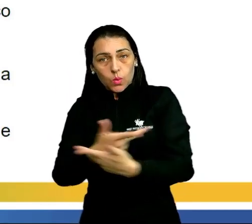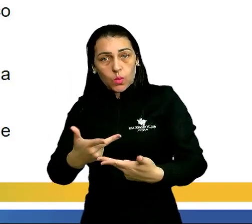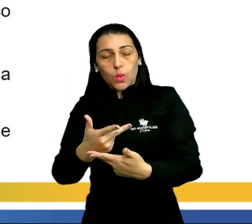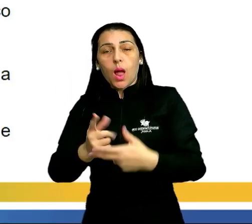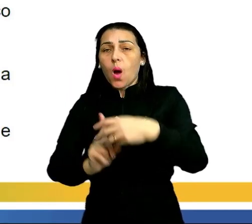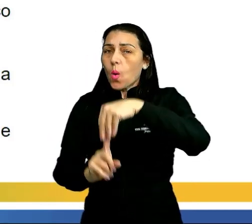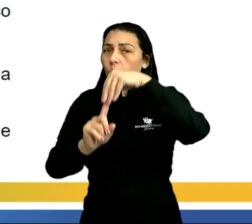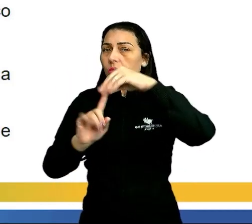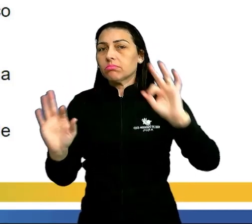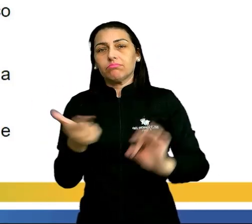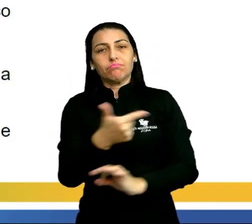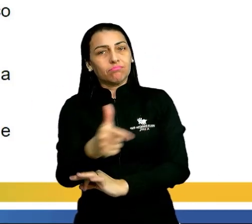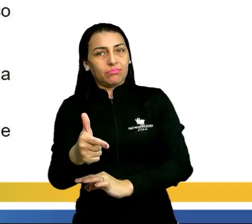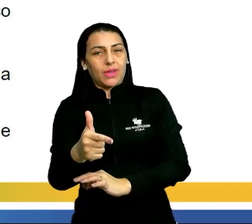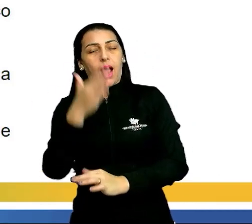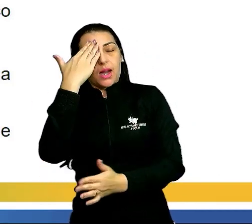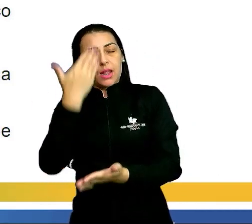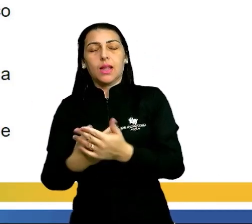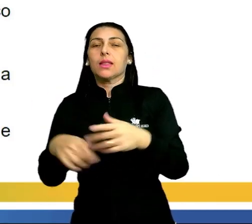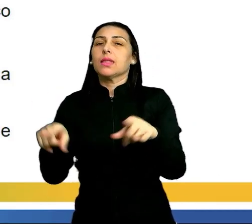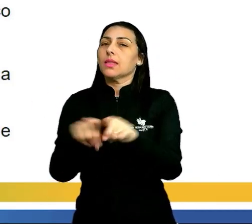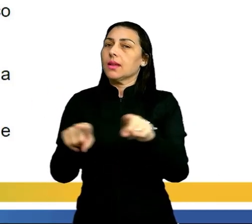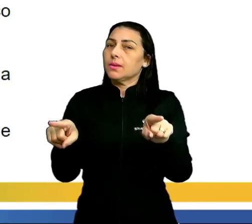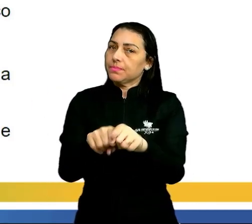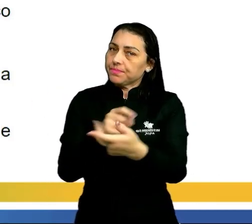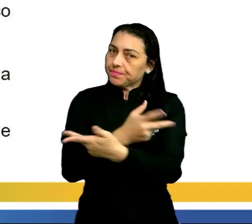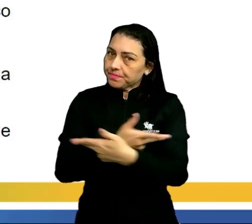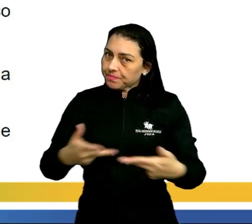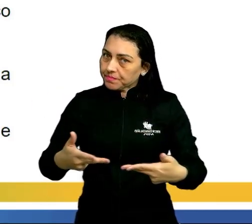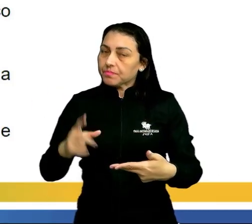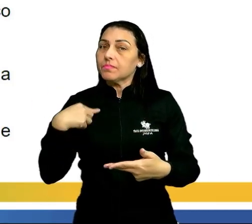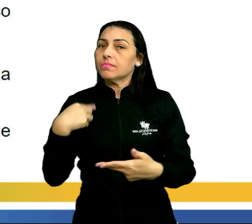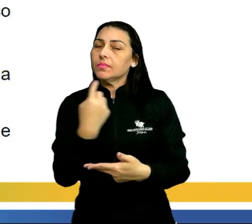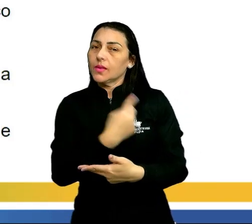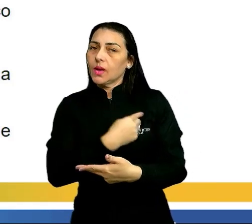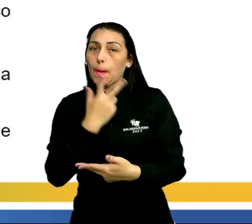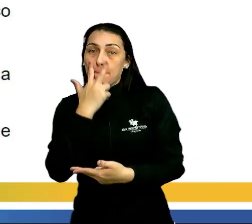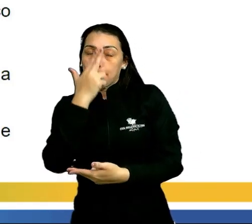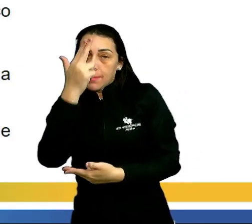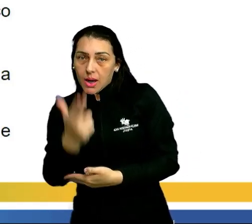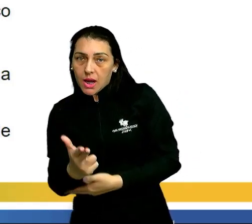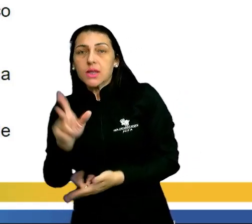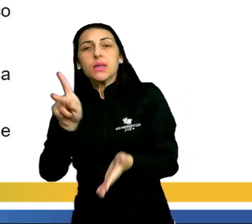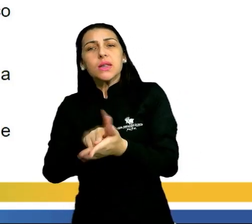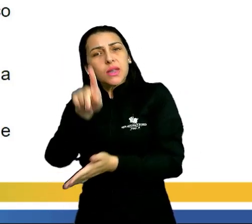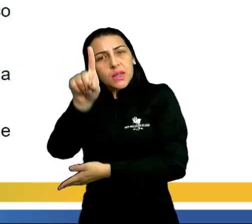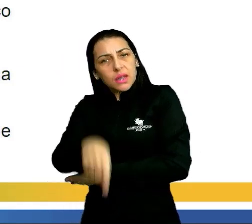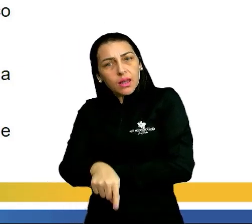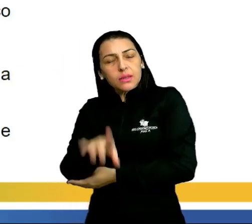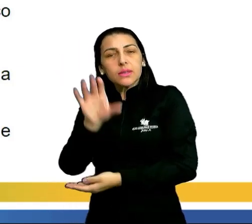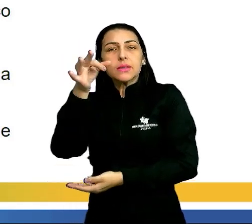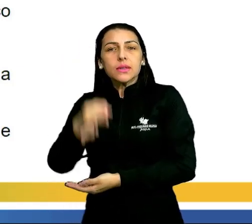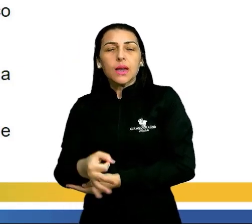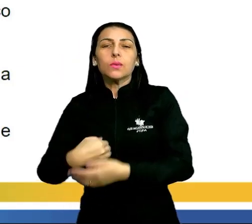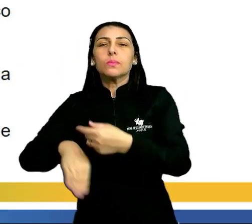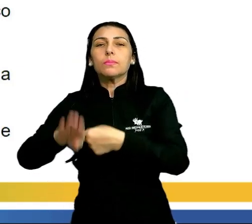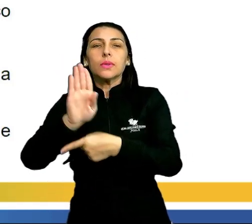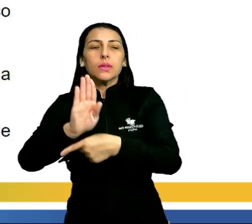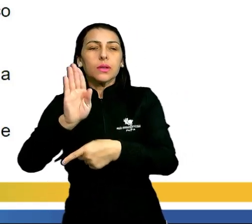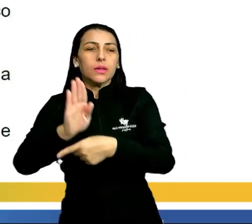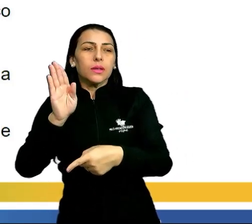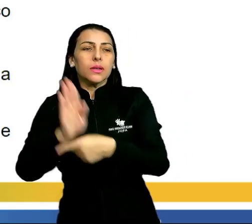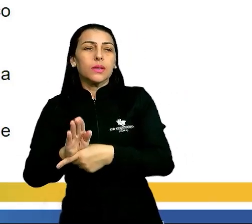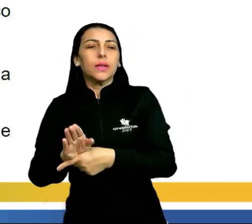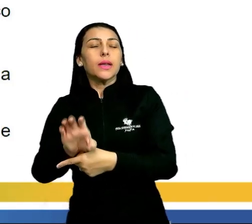única versão e ainda acreditar também que as coisas são para nós o que parece ser. Letra B.